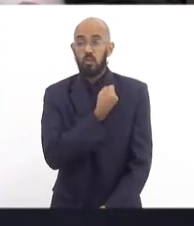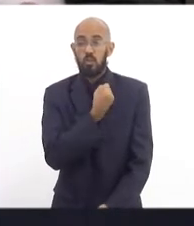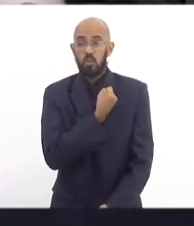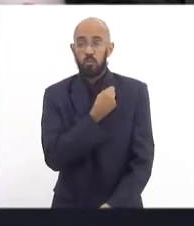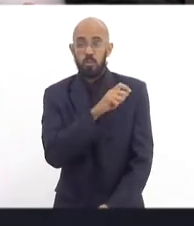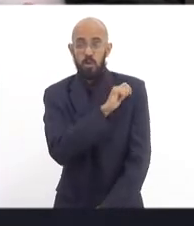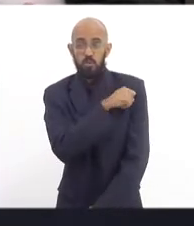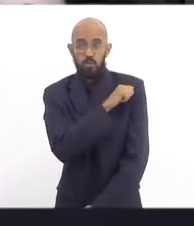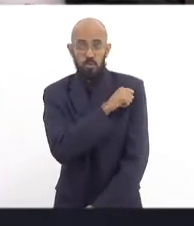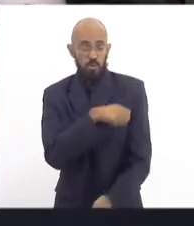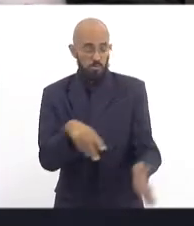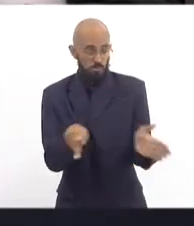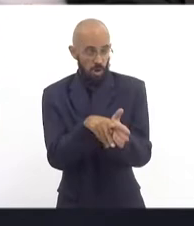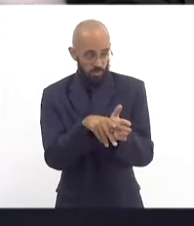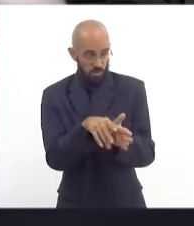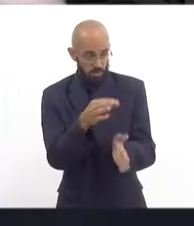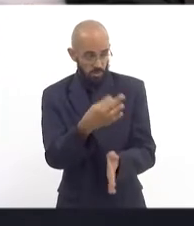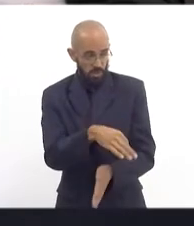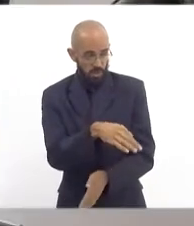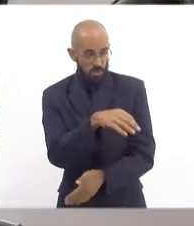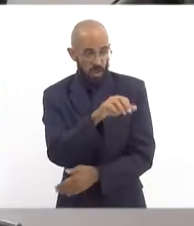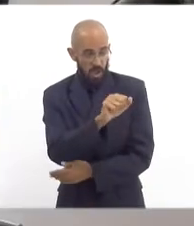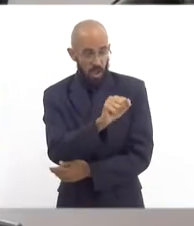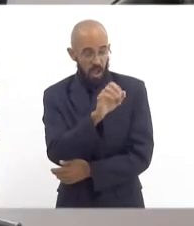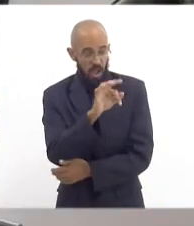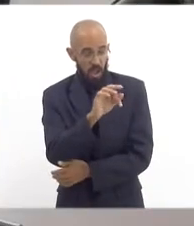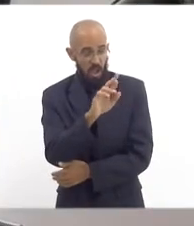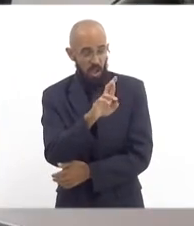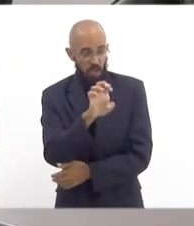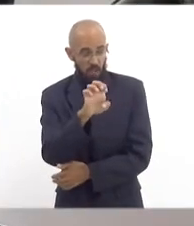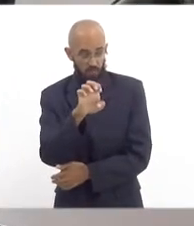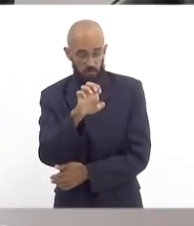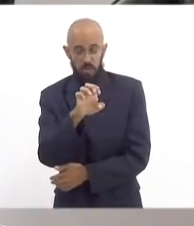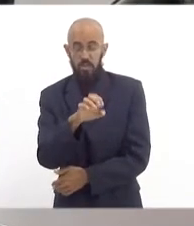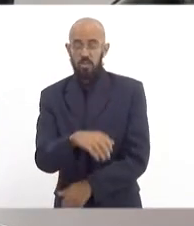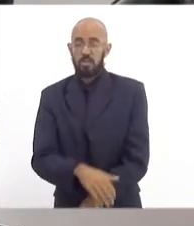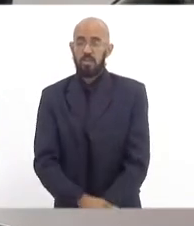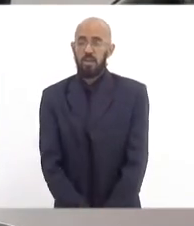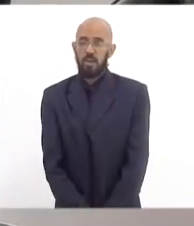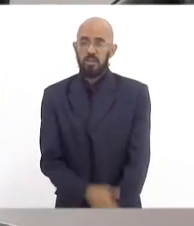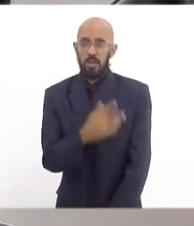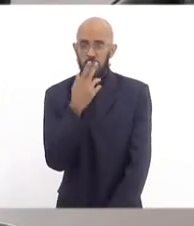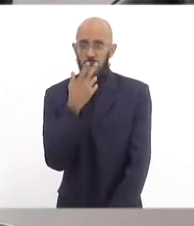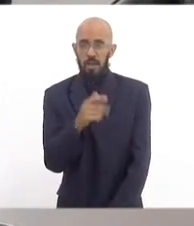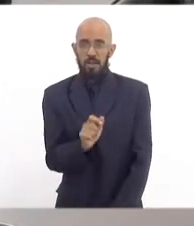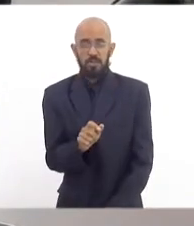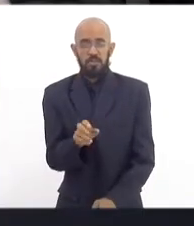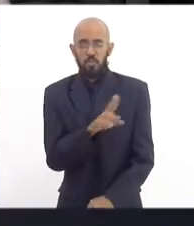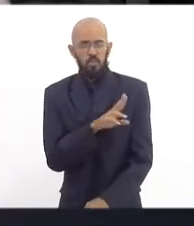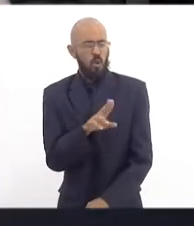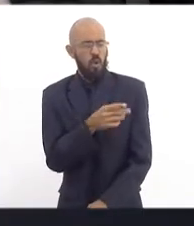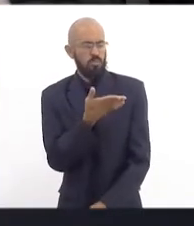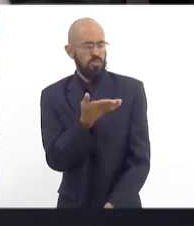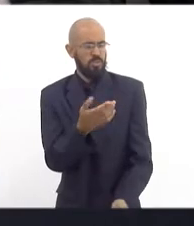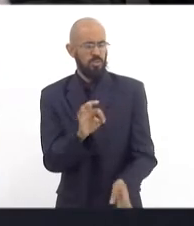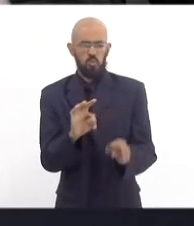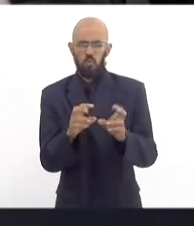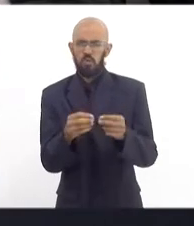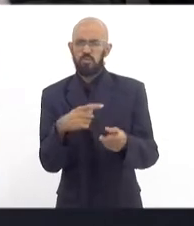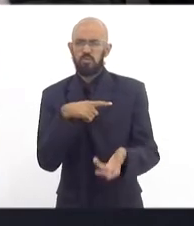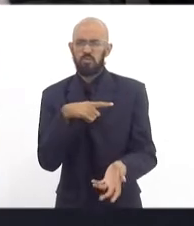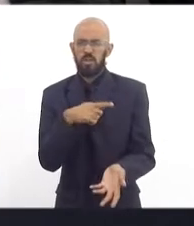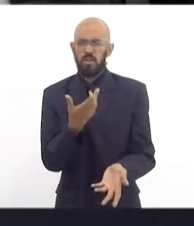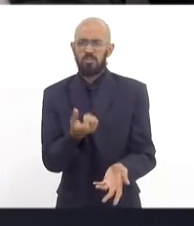específica só para entender a organização quase todo mundo é a fila